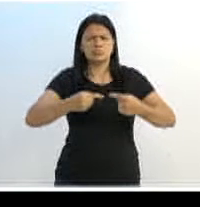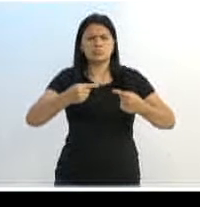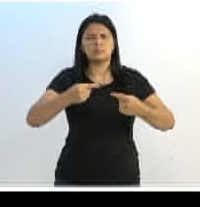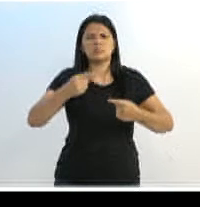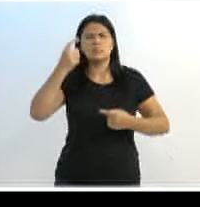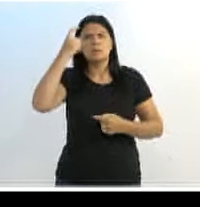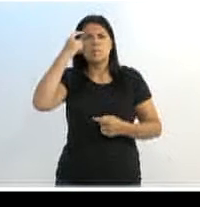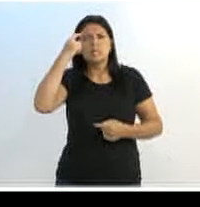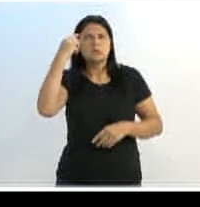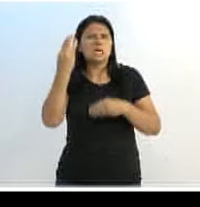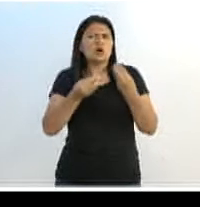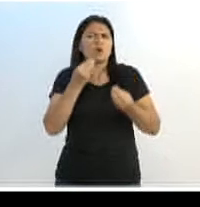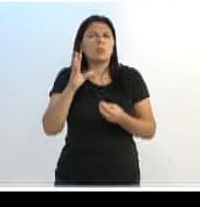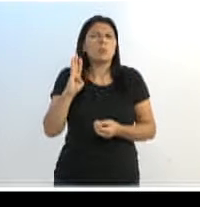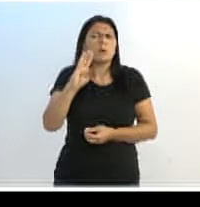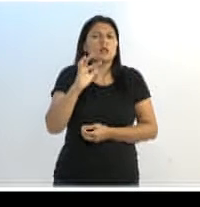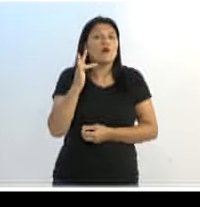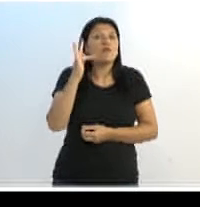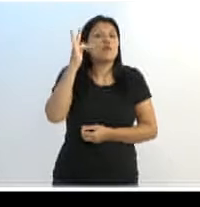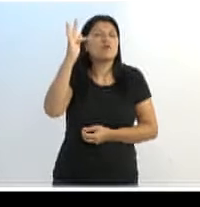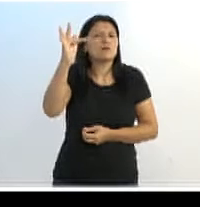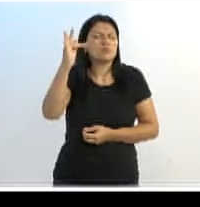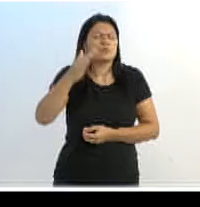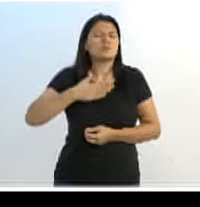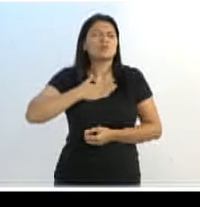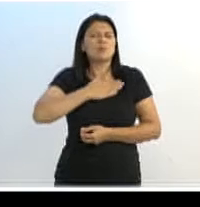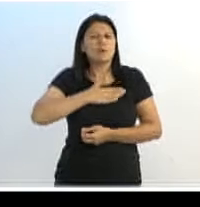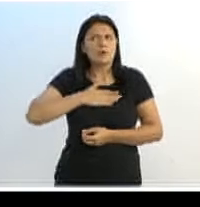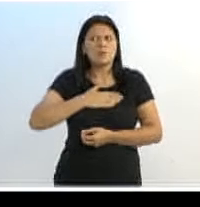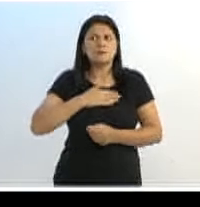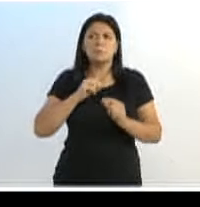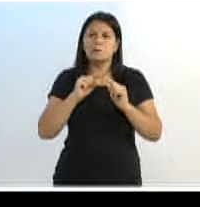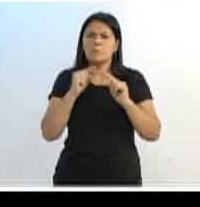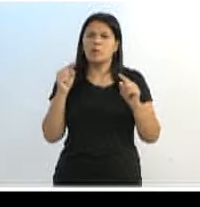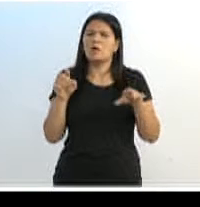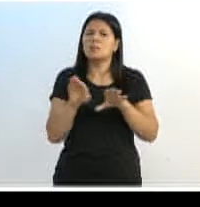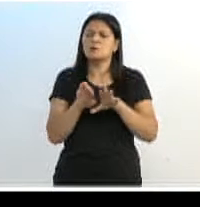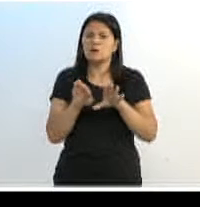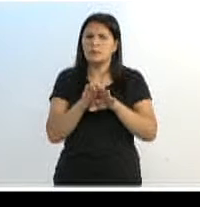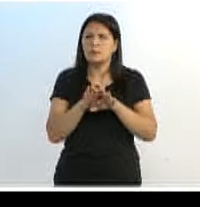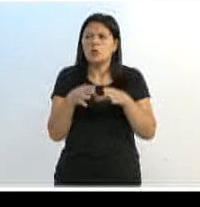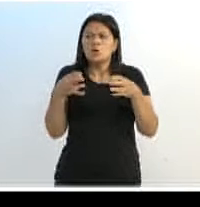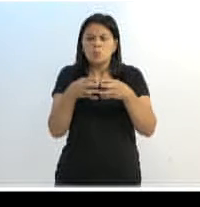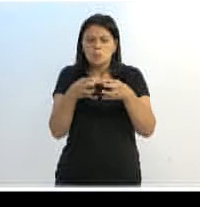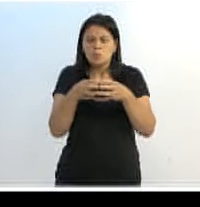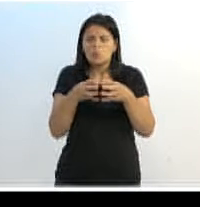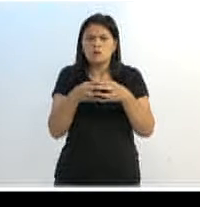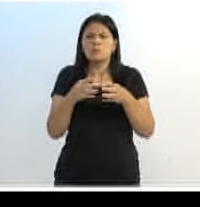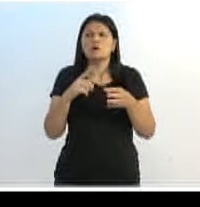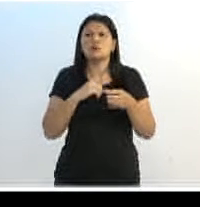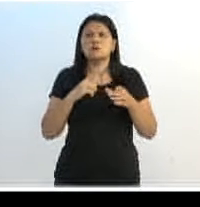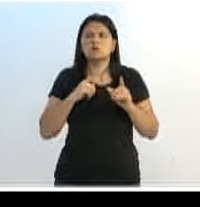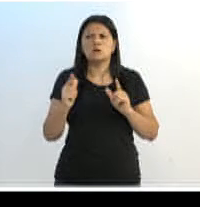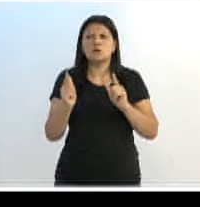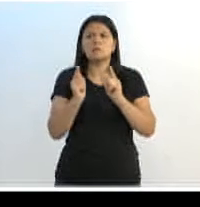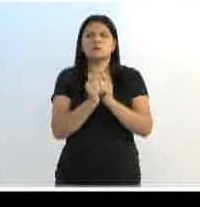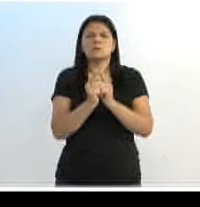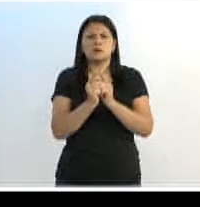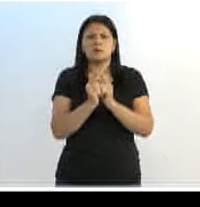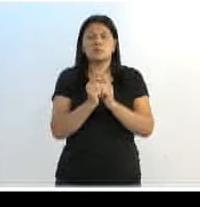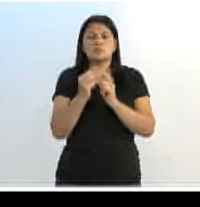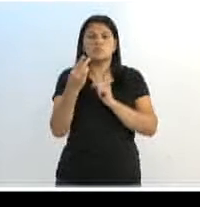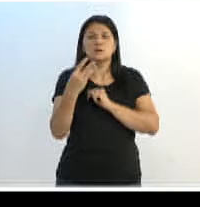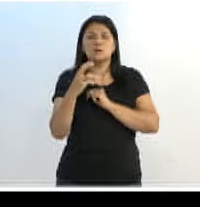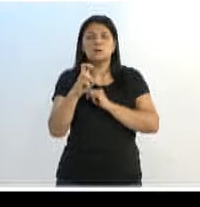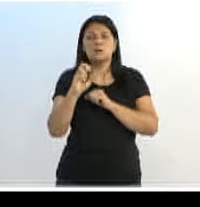à frente, gosto de estar nessas discussões temáticas, mas a gente também, através da nossa equipe, a gente atende as demandas dos 35 bairros